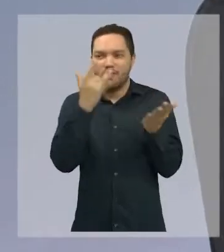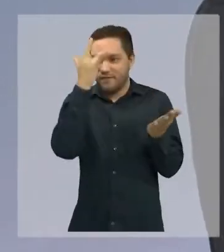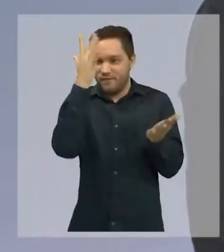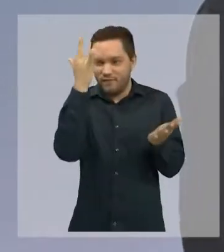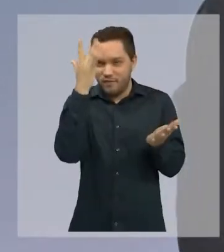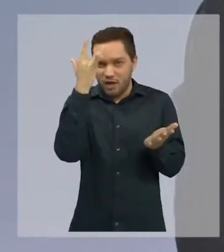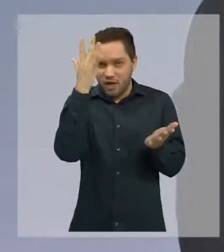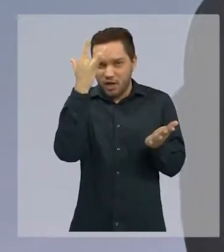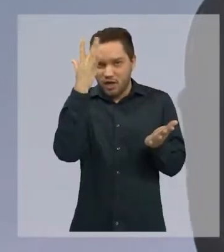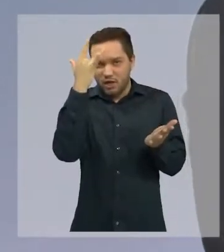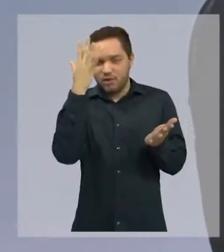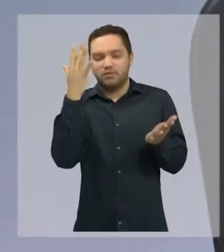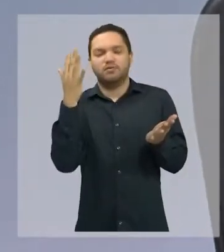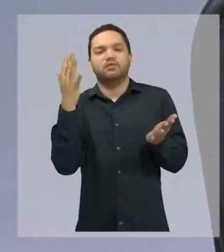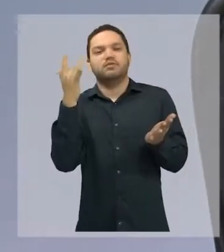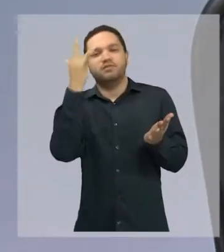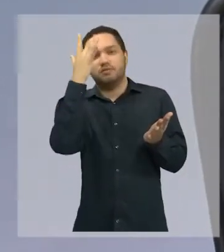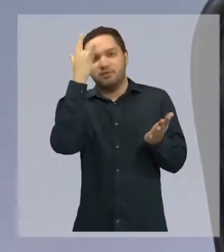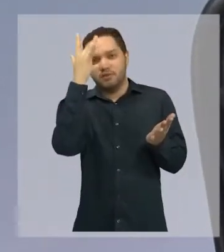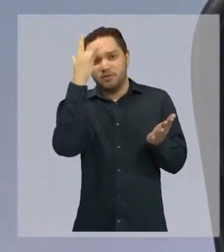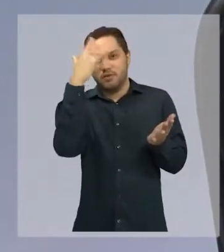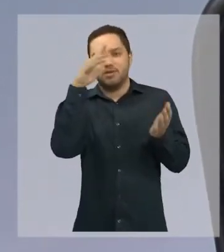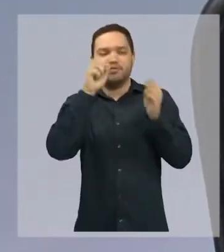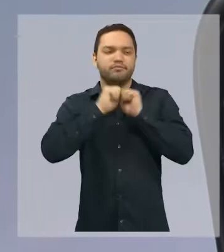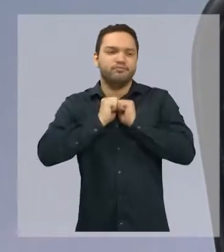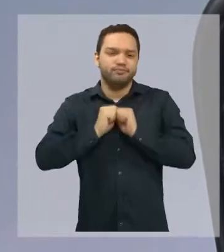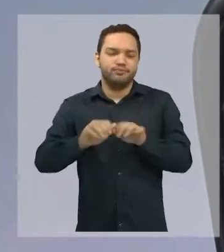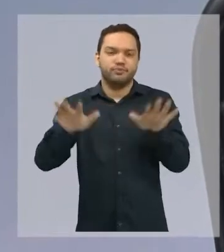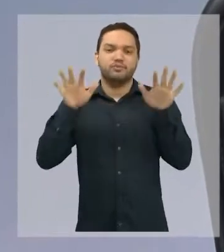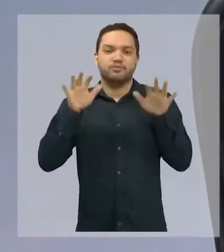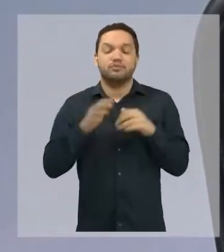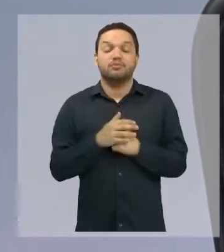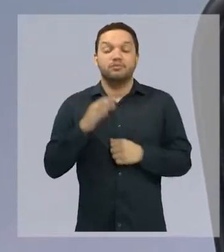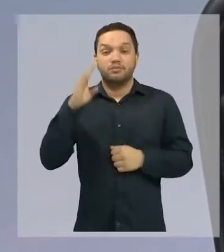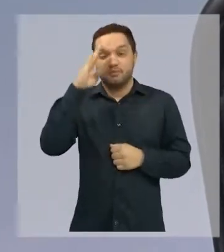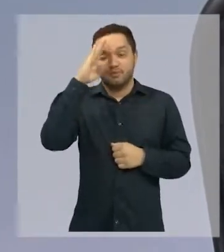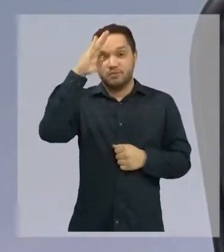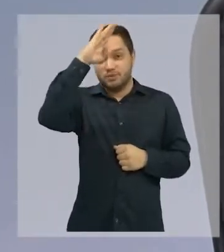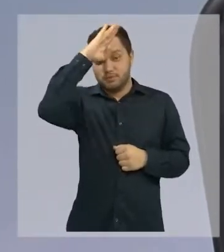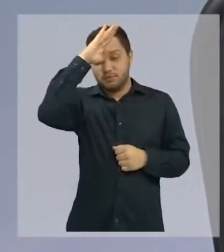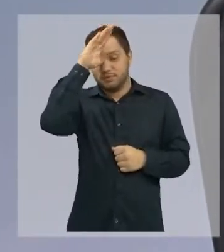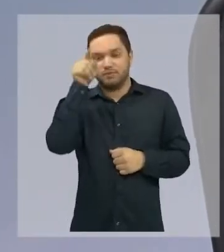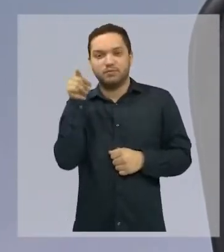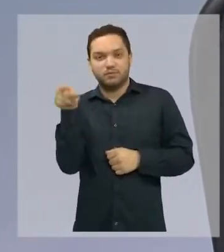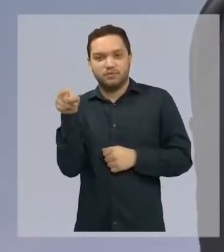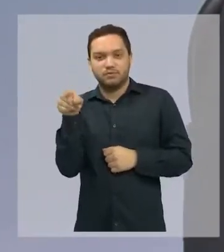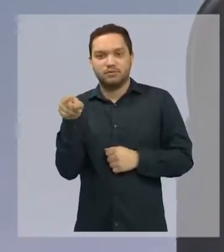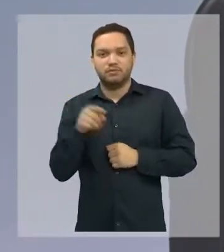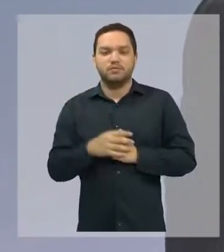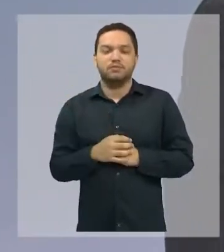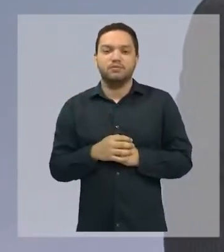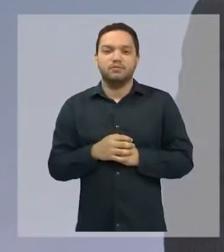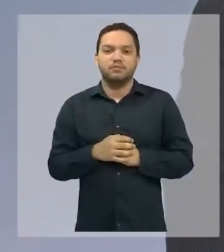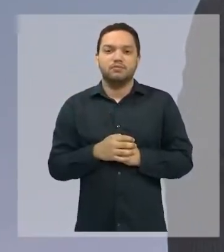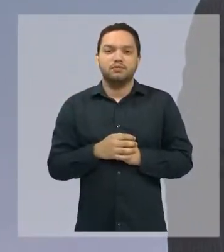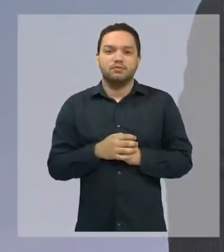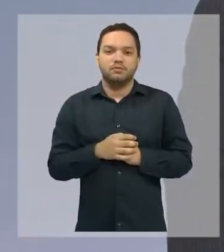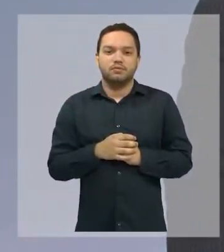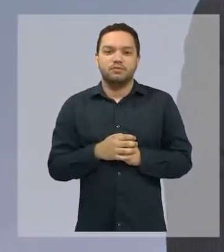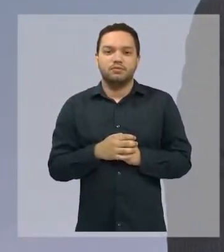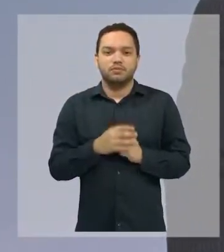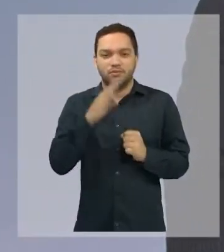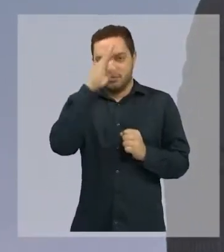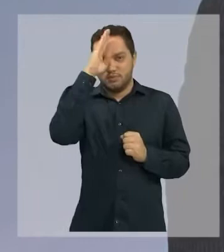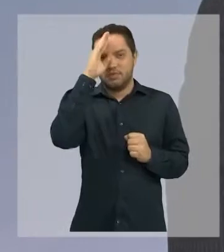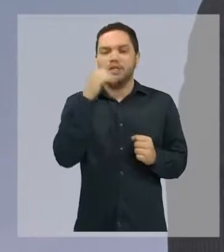é um sistema político que foi implodido por uma ferramenta, que é a rede social. O Bolsonaro, ele foi tão outlier que ele foi eleito